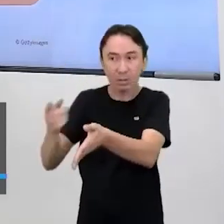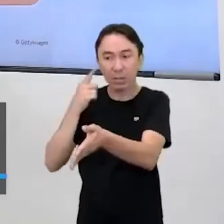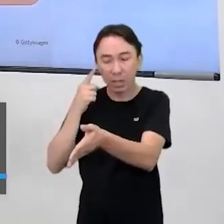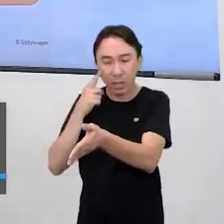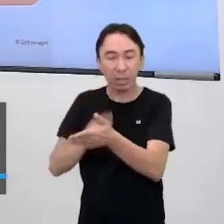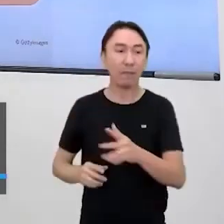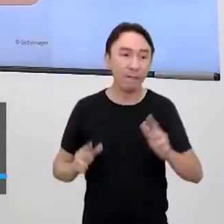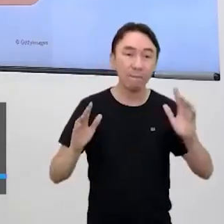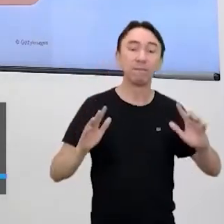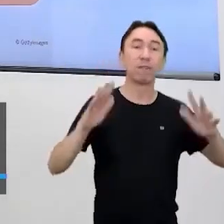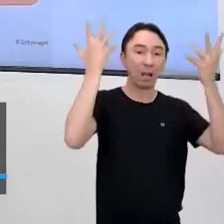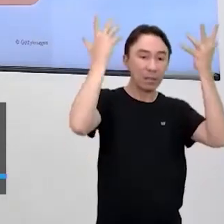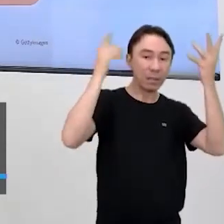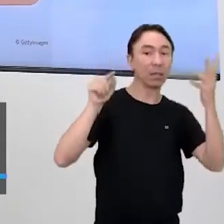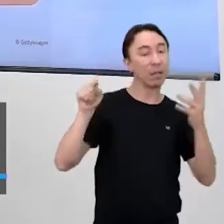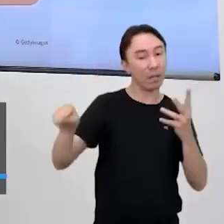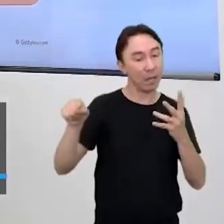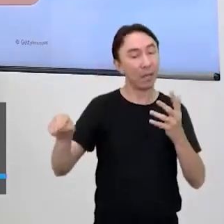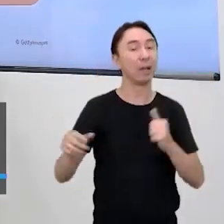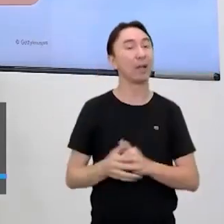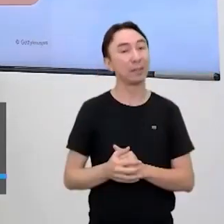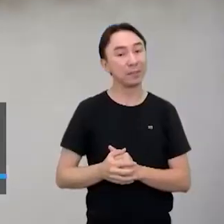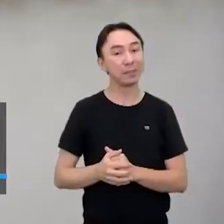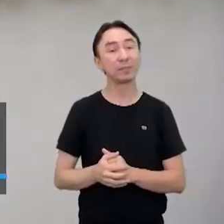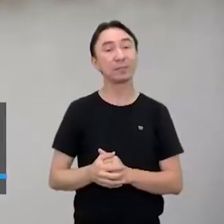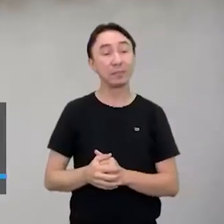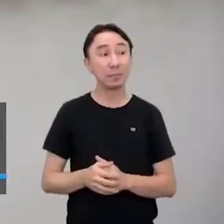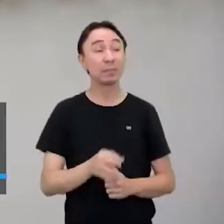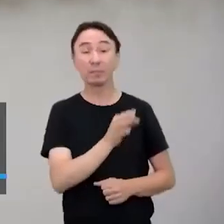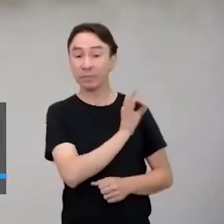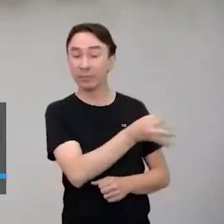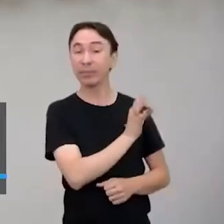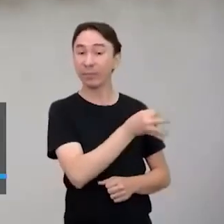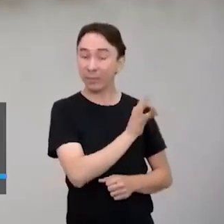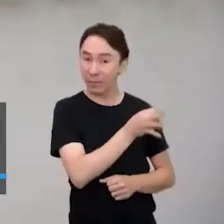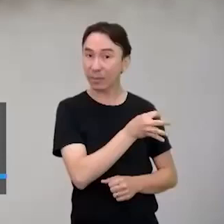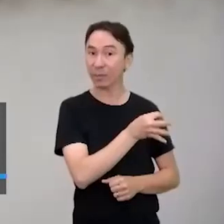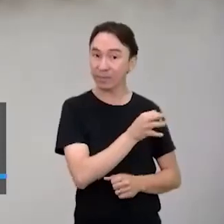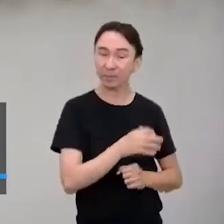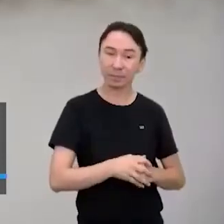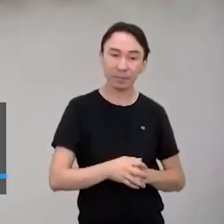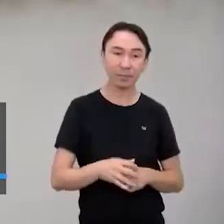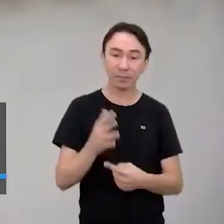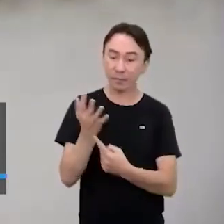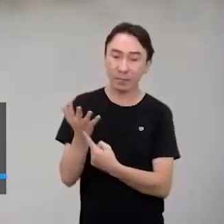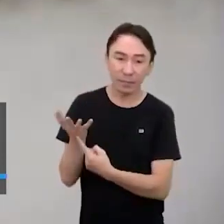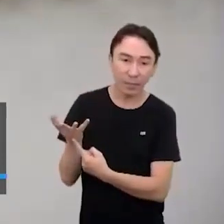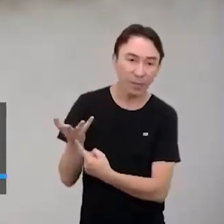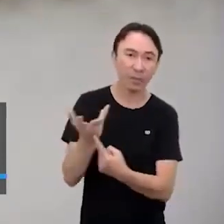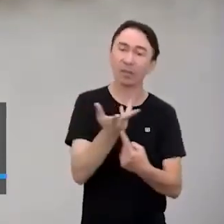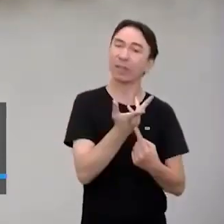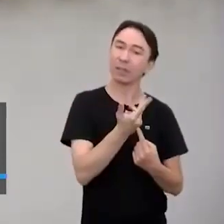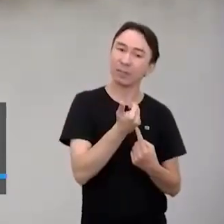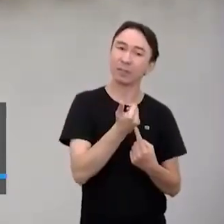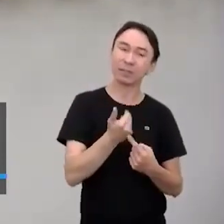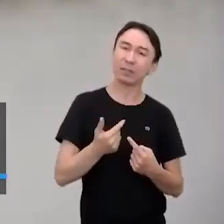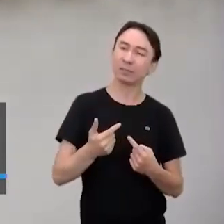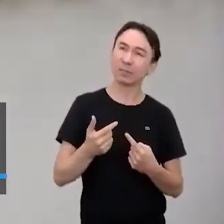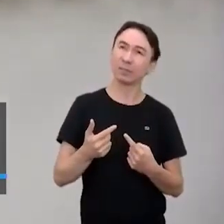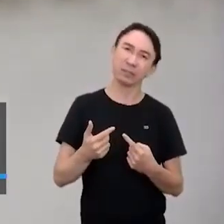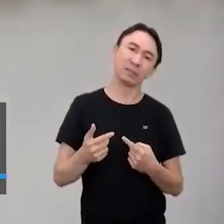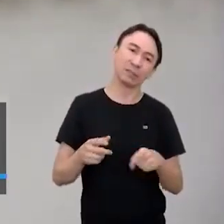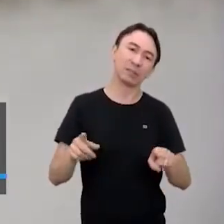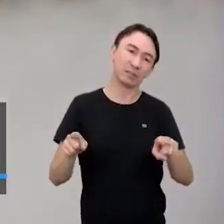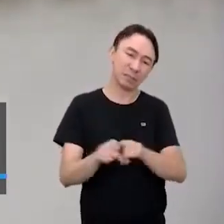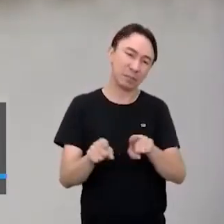entes que se foram, né? Sim, é interessante como a arte, de uma forma assim, geral, ela vai caminhando nesse